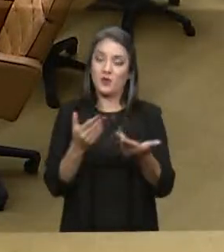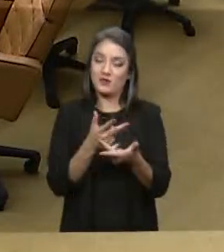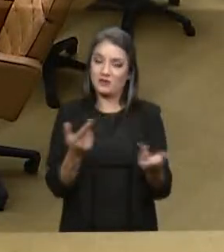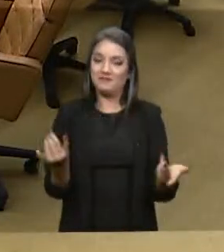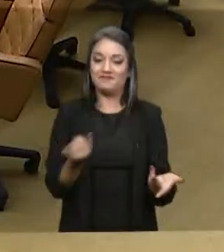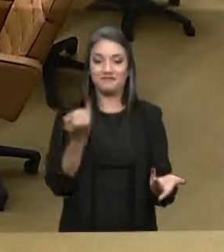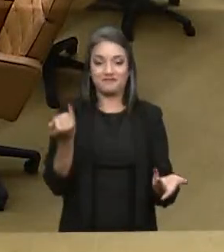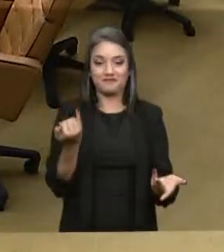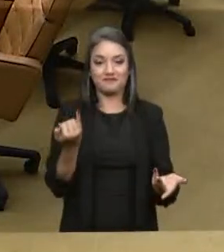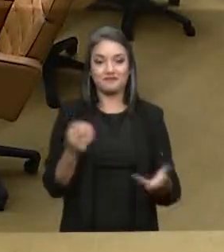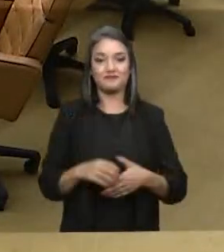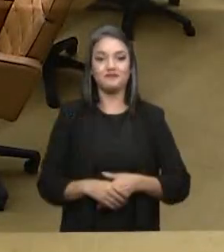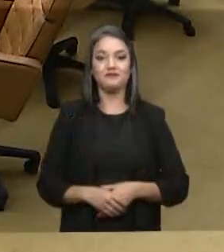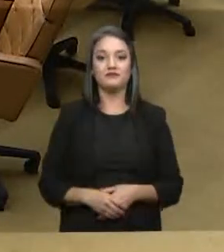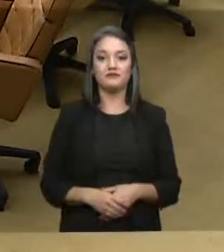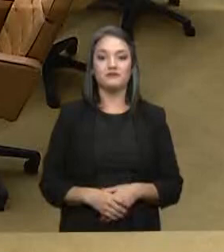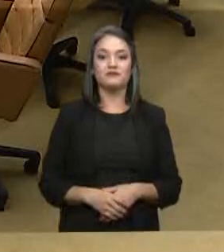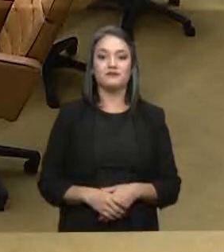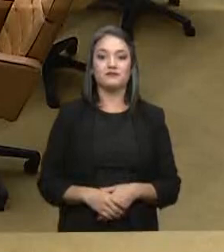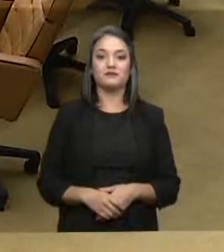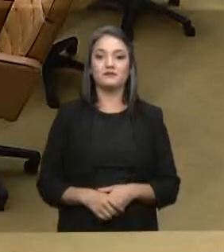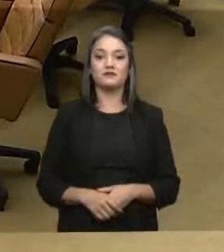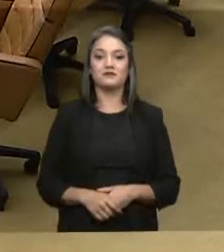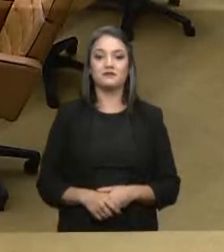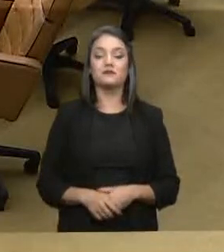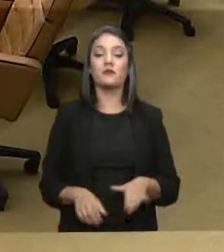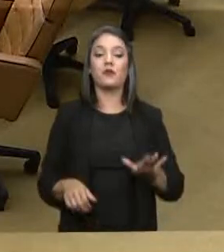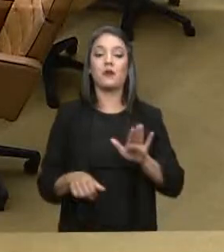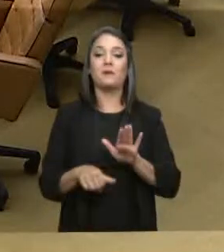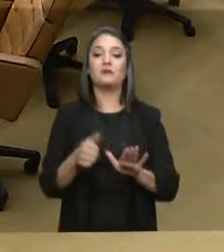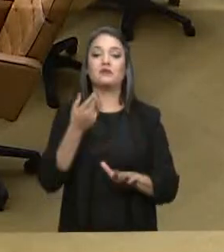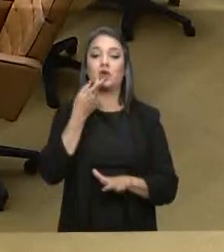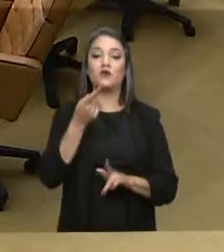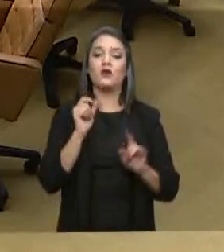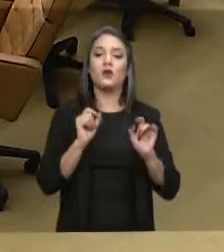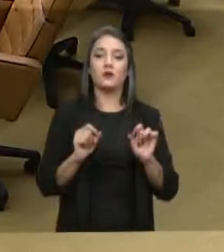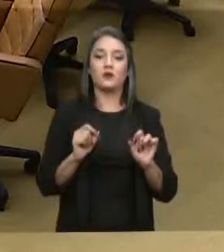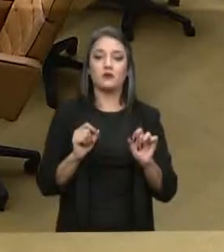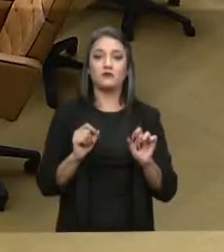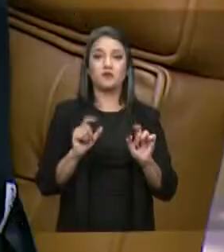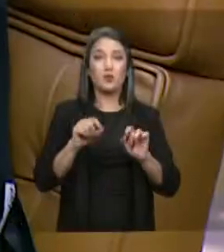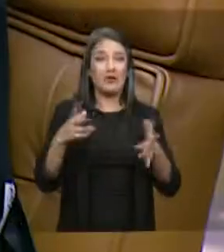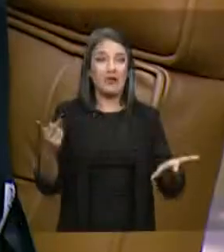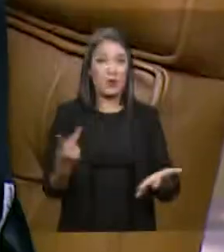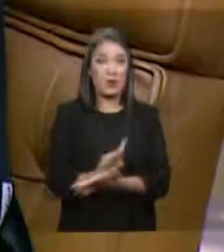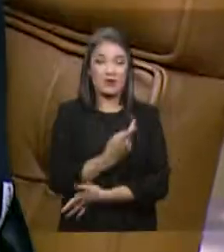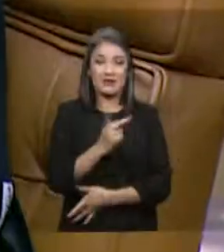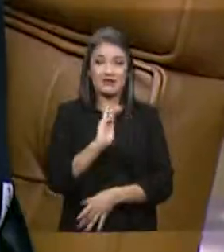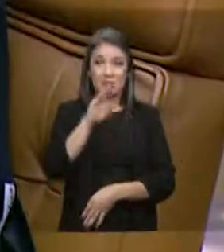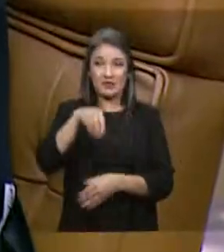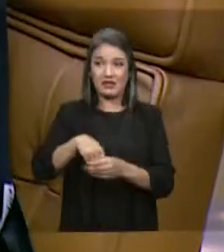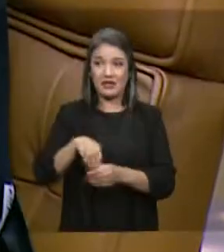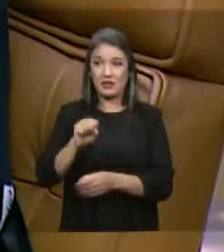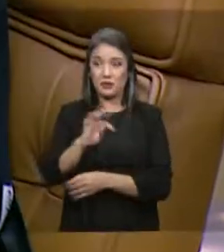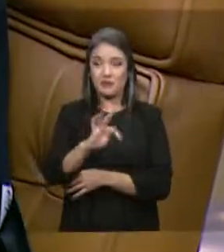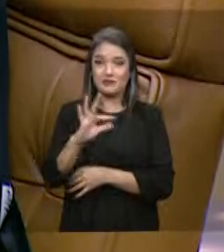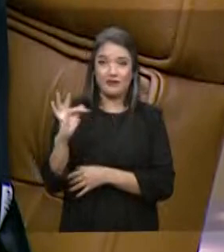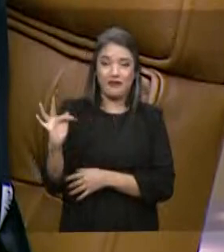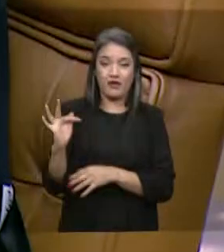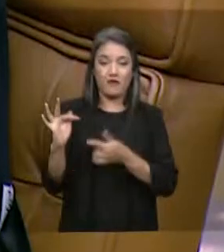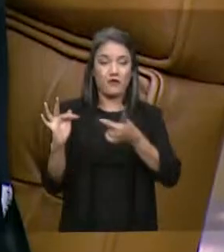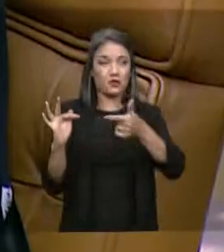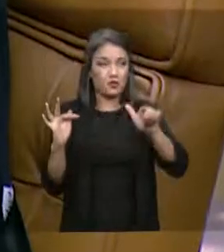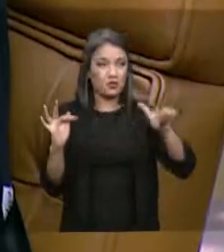rei terá não quer demais que aquilo que foi feito aqui dentro e dentro de outros poderes